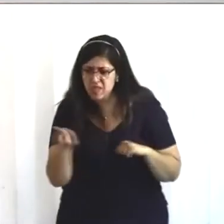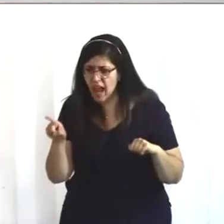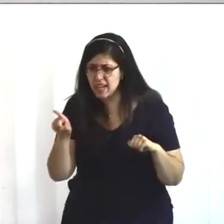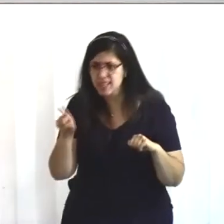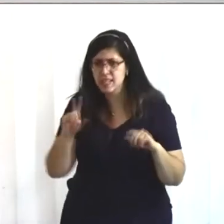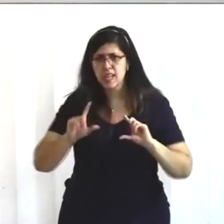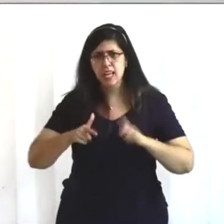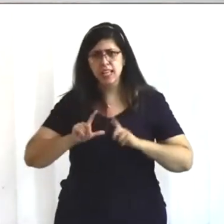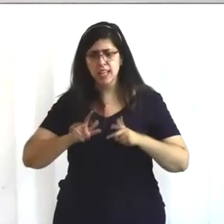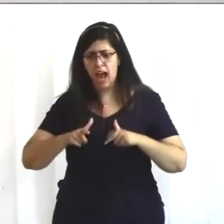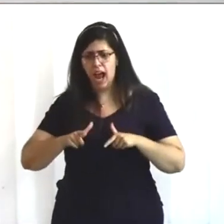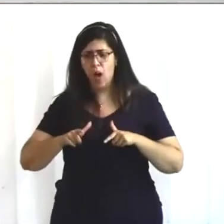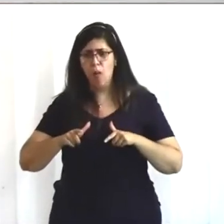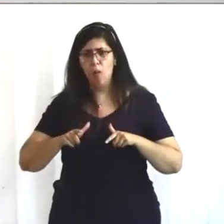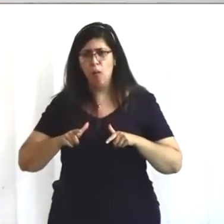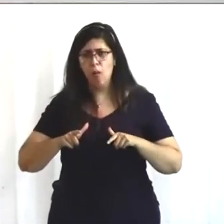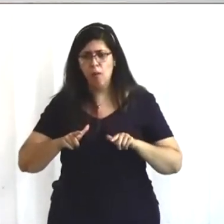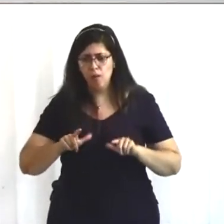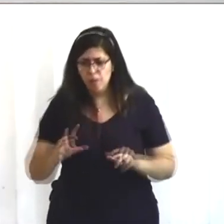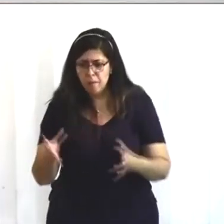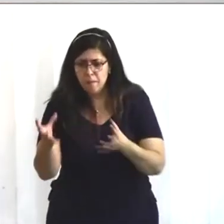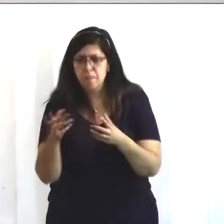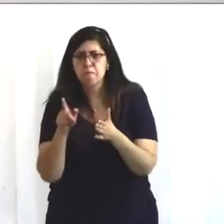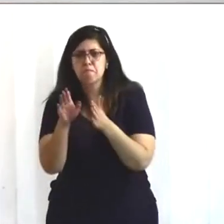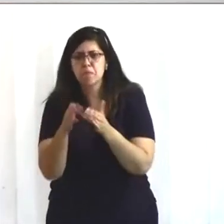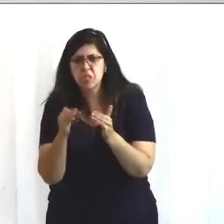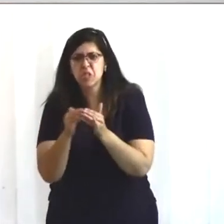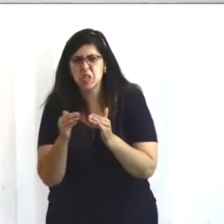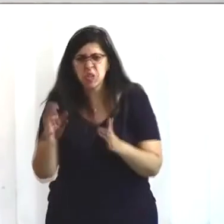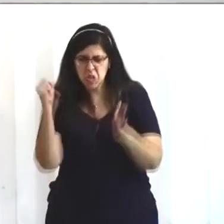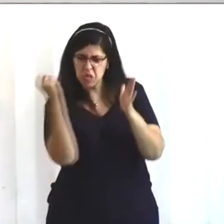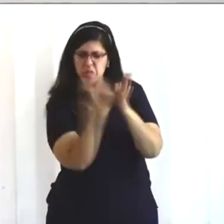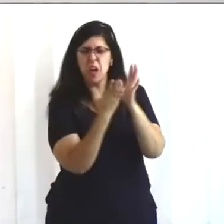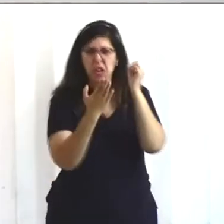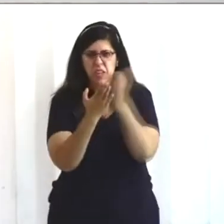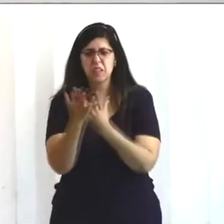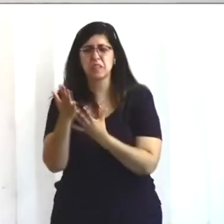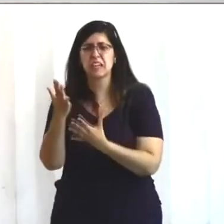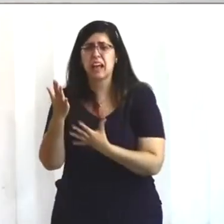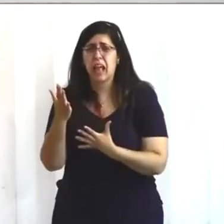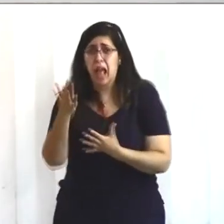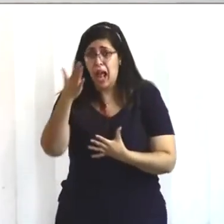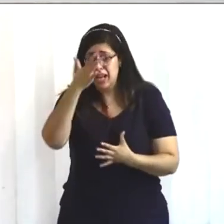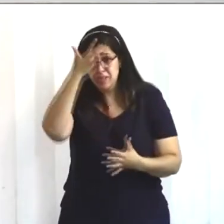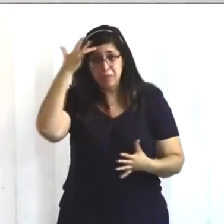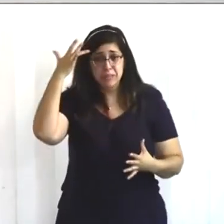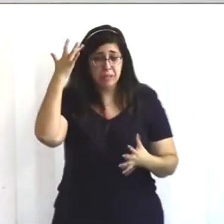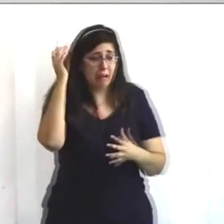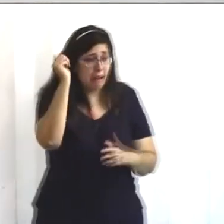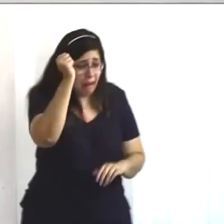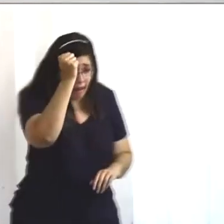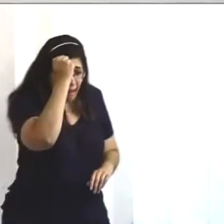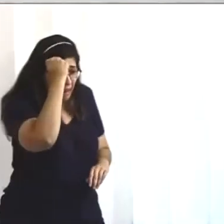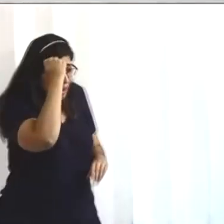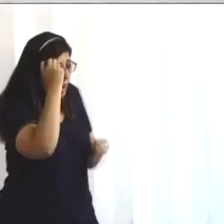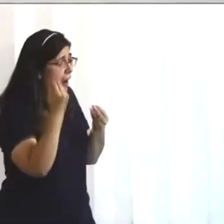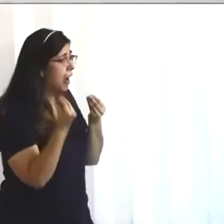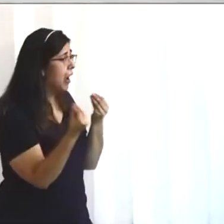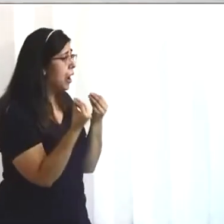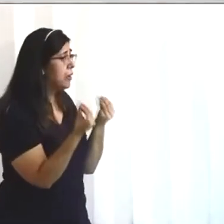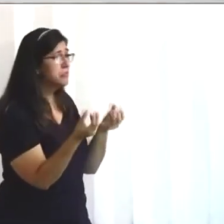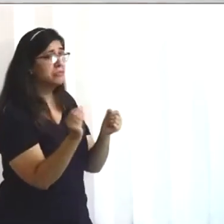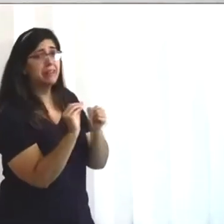sabe que Jesus Cristo é o único Senhor, se você sabe que não precisa de mais nada além do Salvador Jesus Cristo,